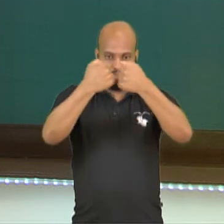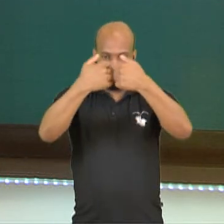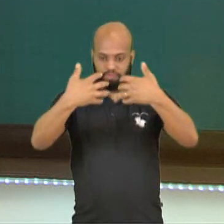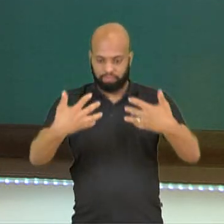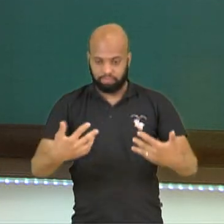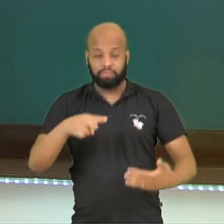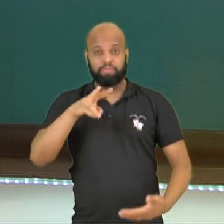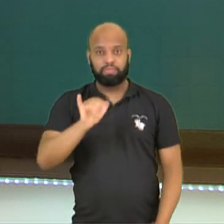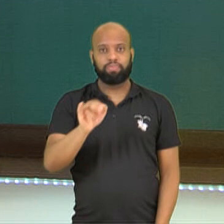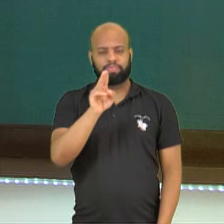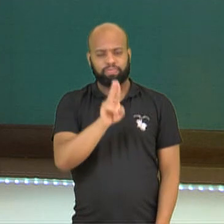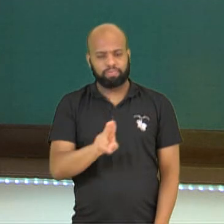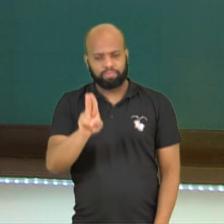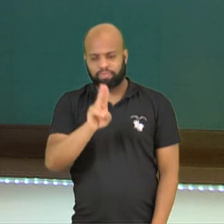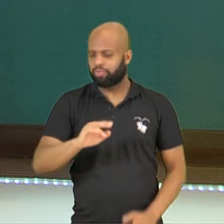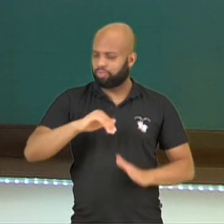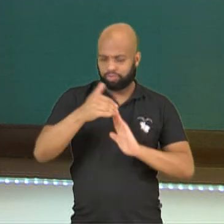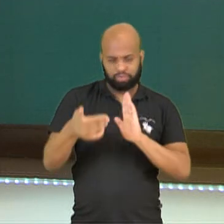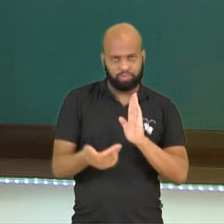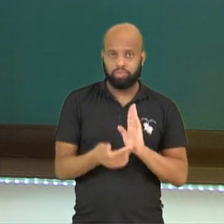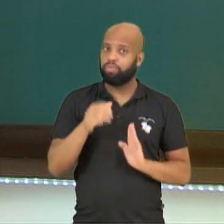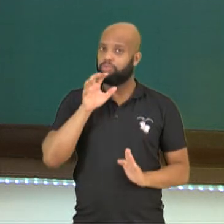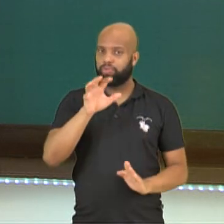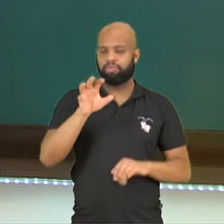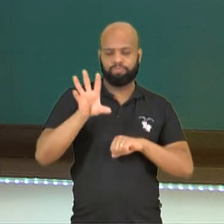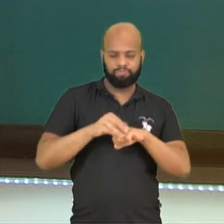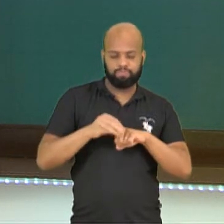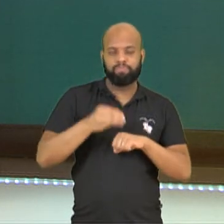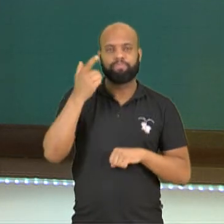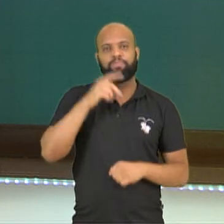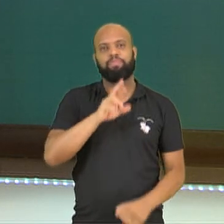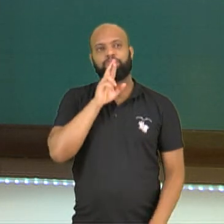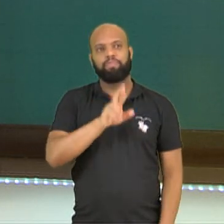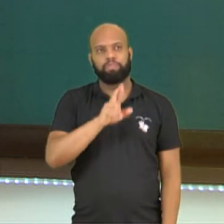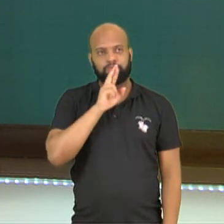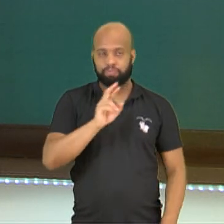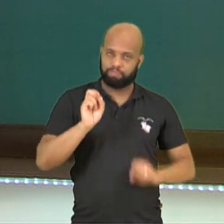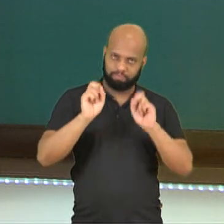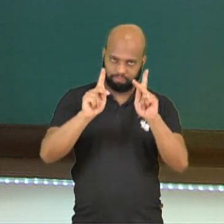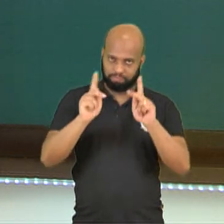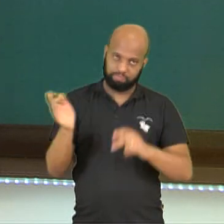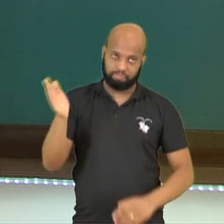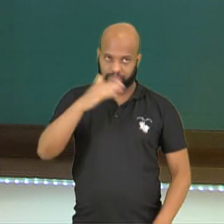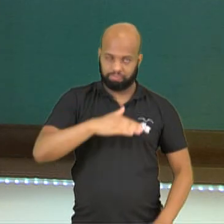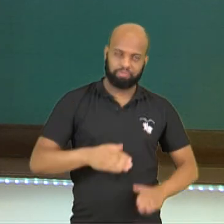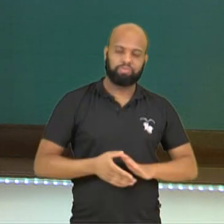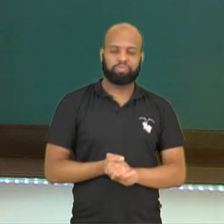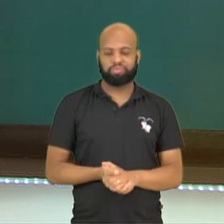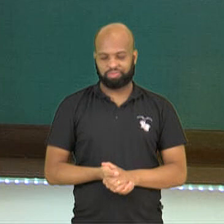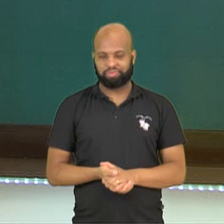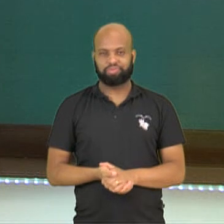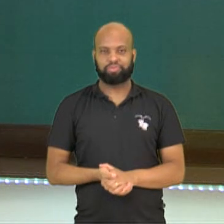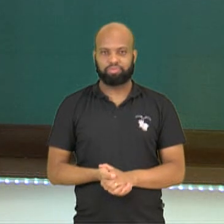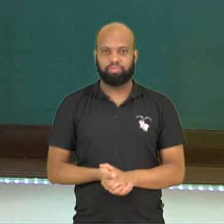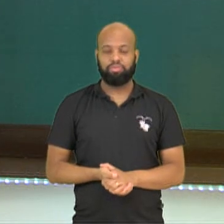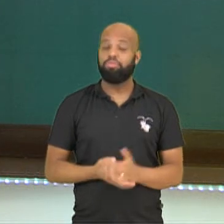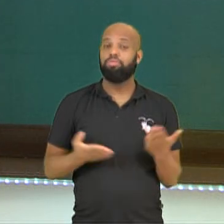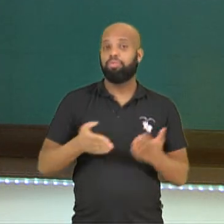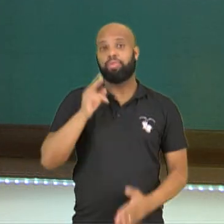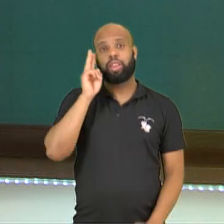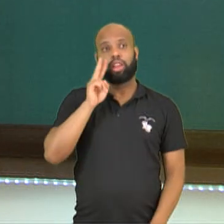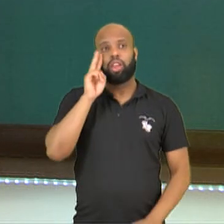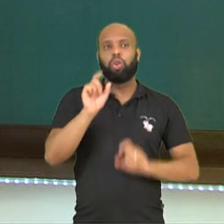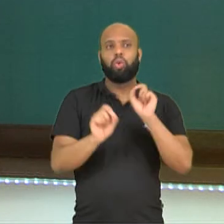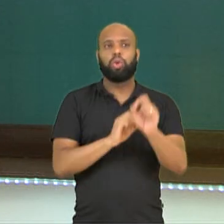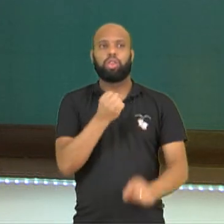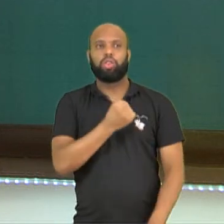usar todo esse conhecimento para conseguir resolver esses exercícios. Vamos lá? Você está pronto? Vamos lembrar, então, o que é um